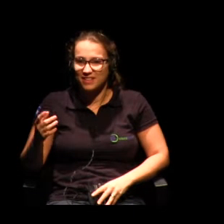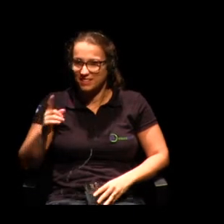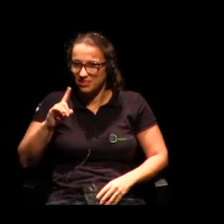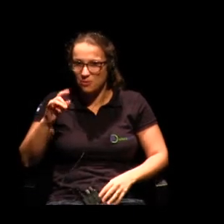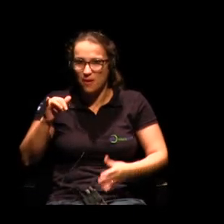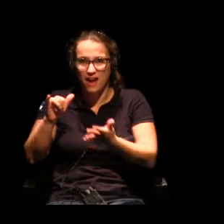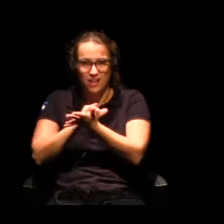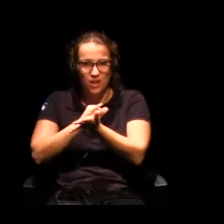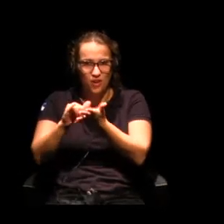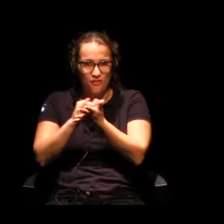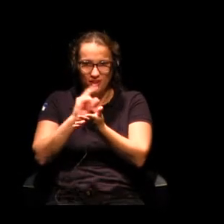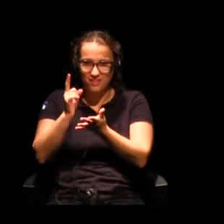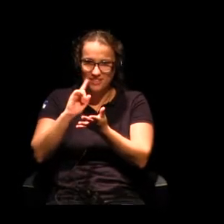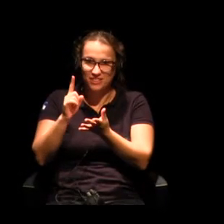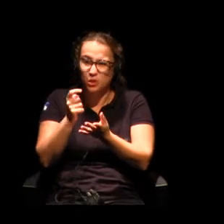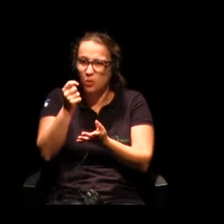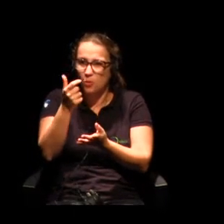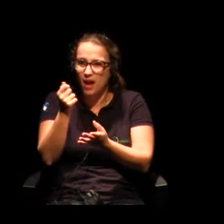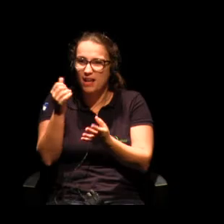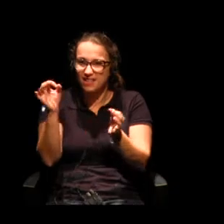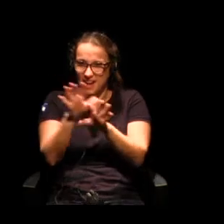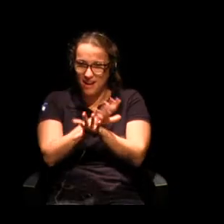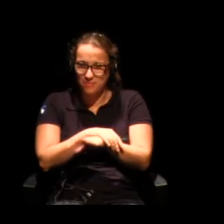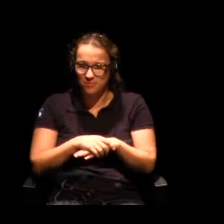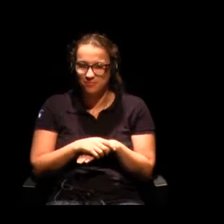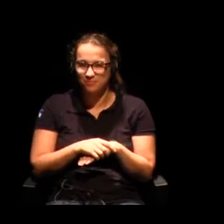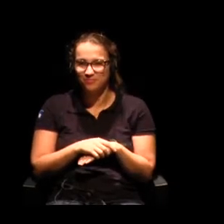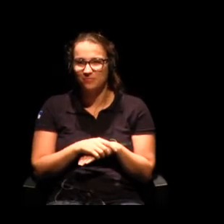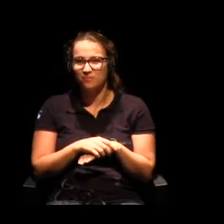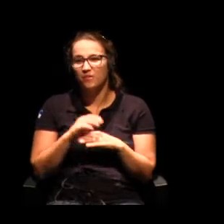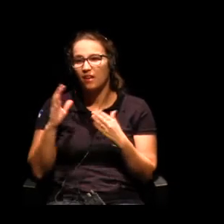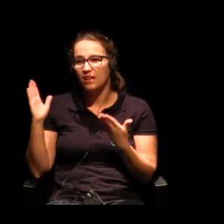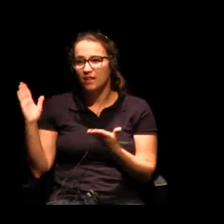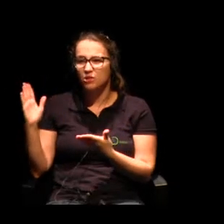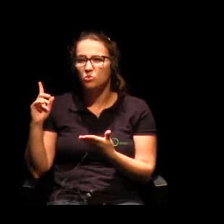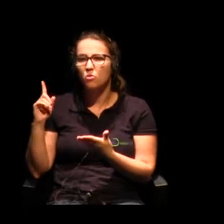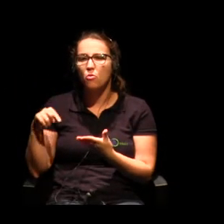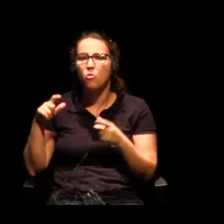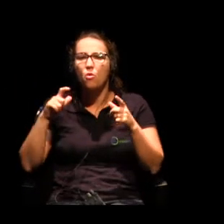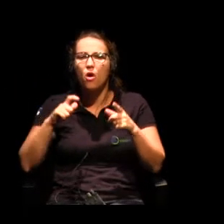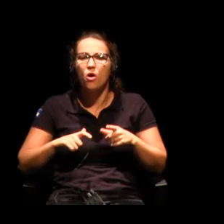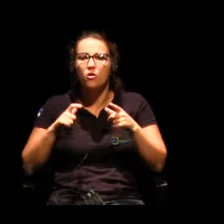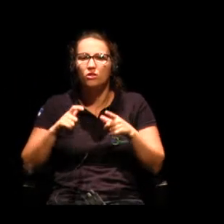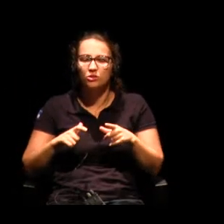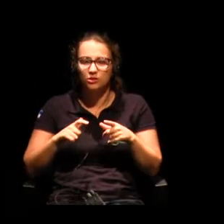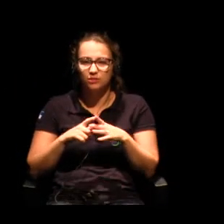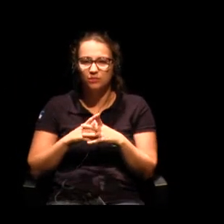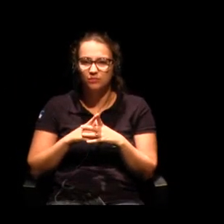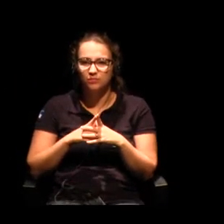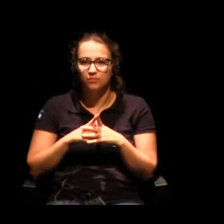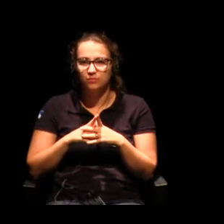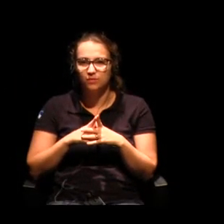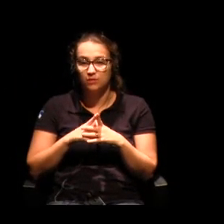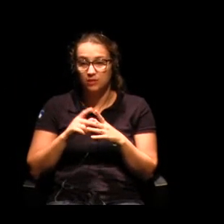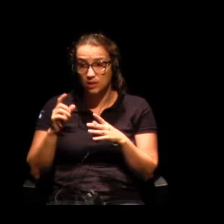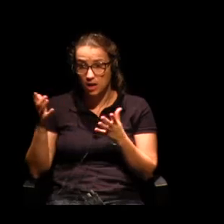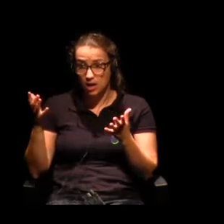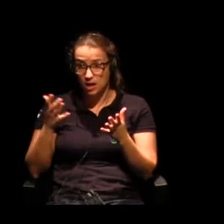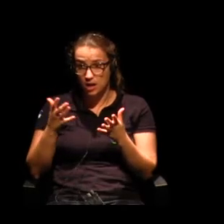Bem, isso não é em Nova York, é St. Louis. Eu estou quase acabando. Então, isso é em St. Louis, é